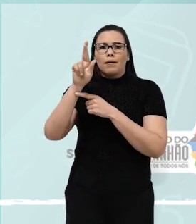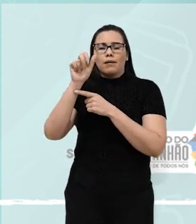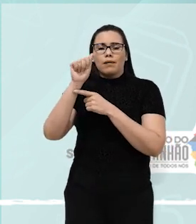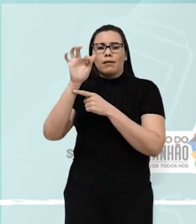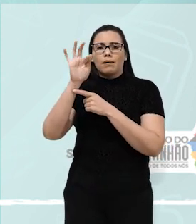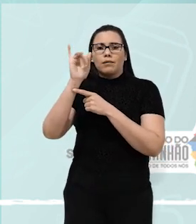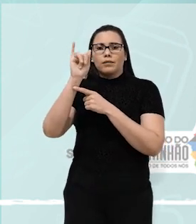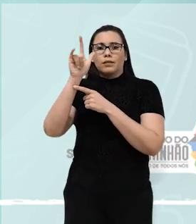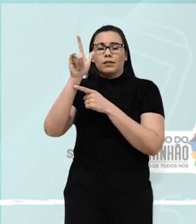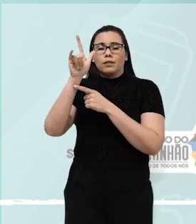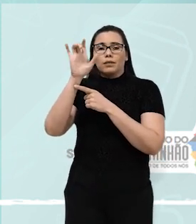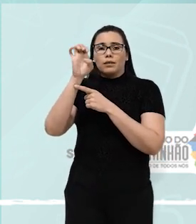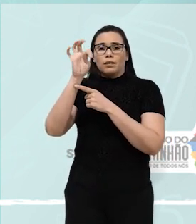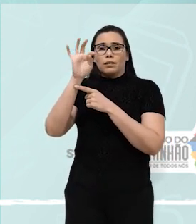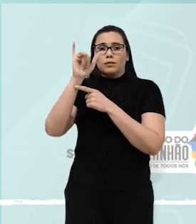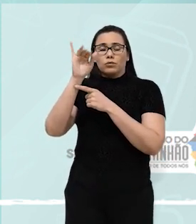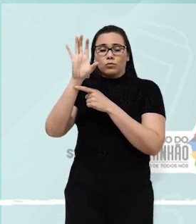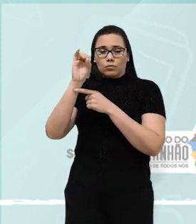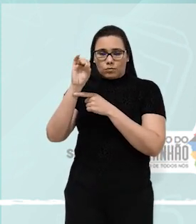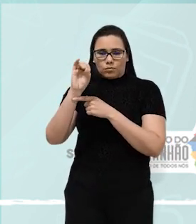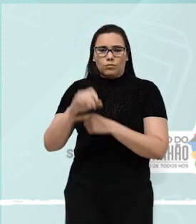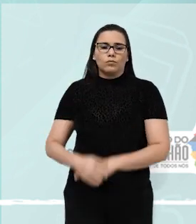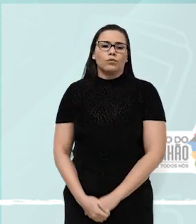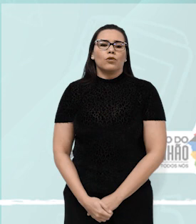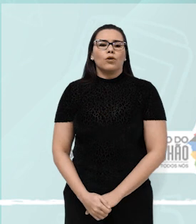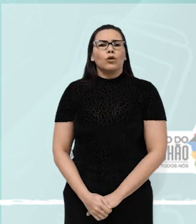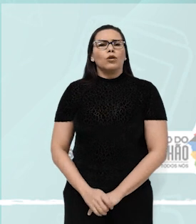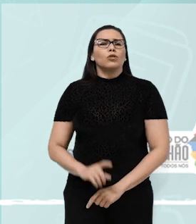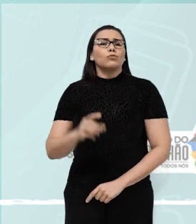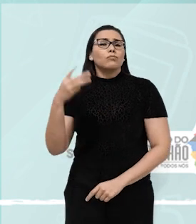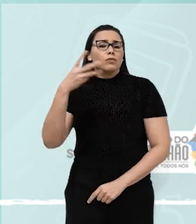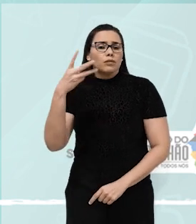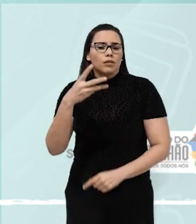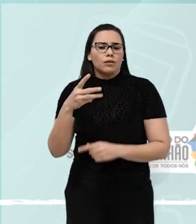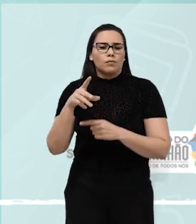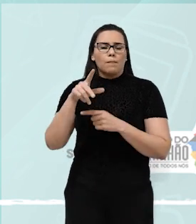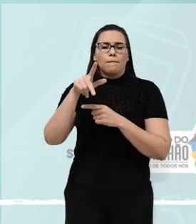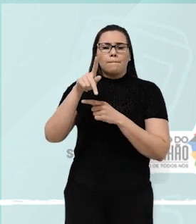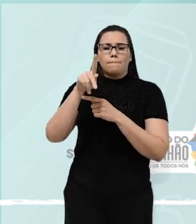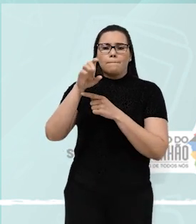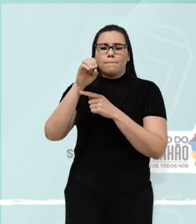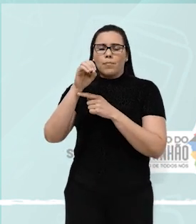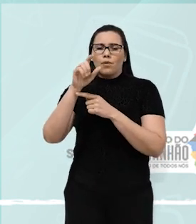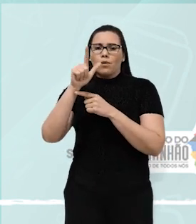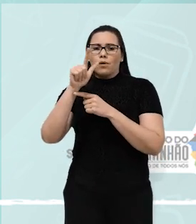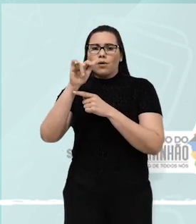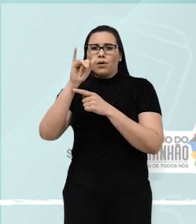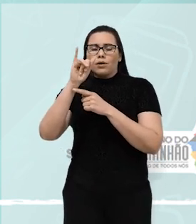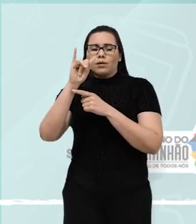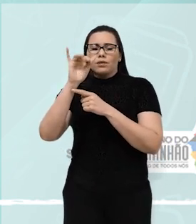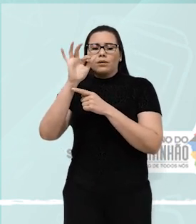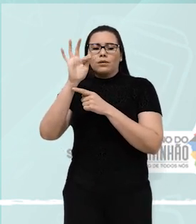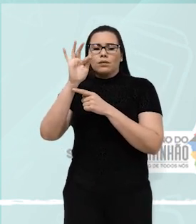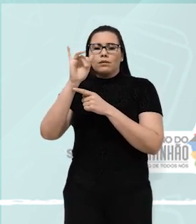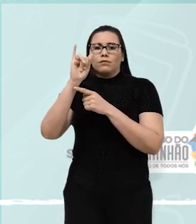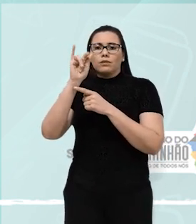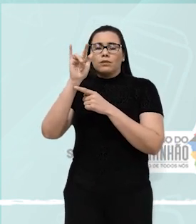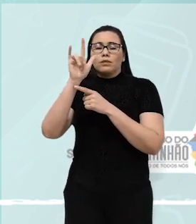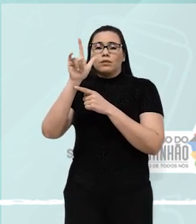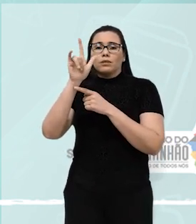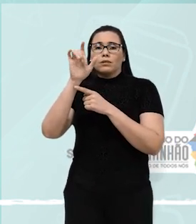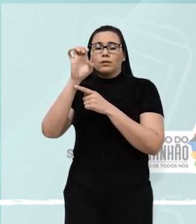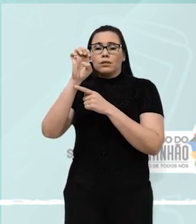grupo polifilético. Qual é a diferença entre essas três maneiras de se agrupar seres